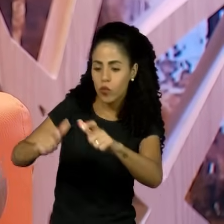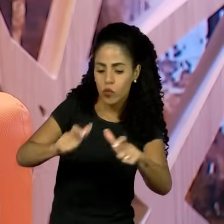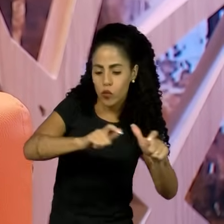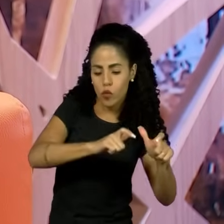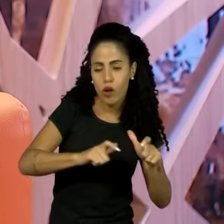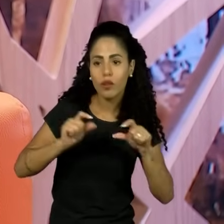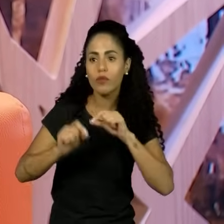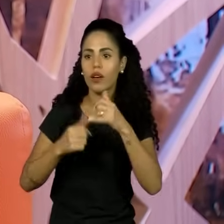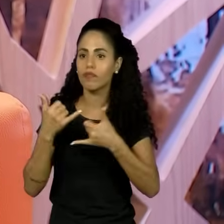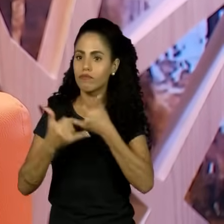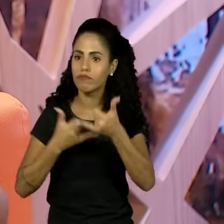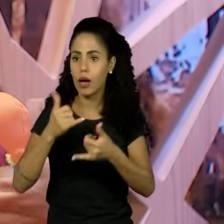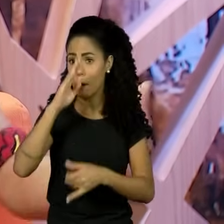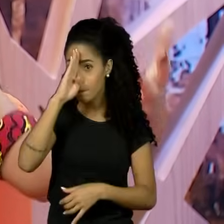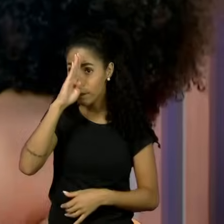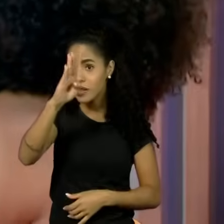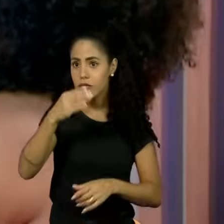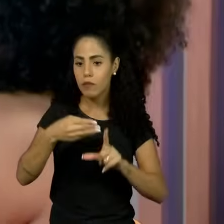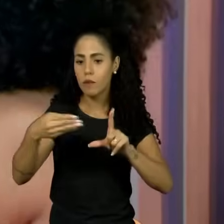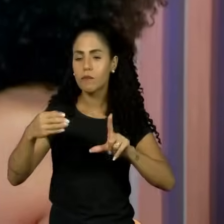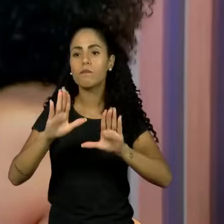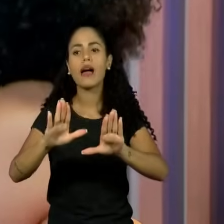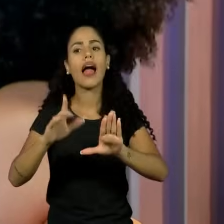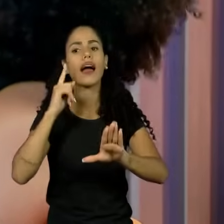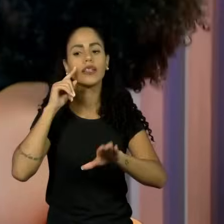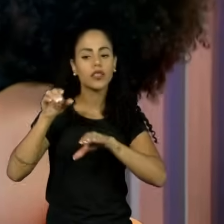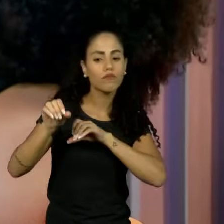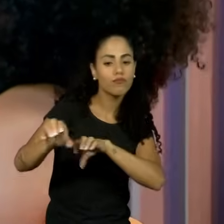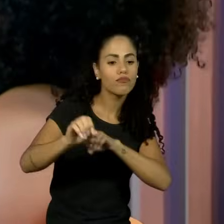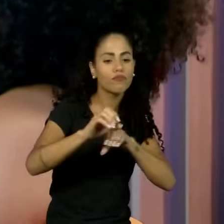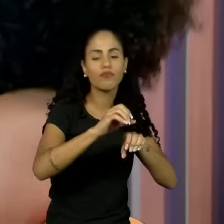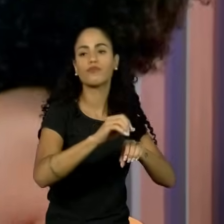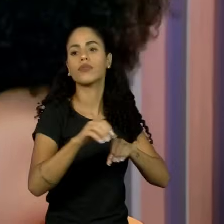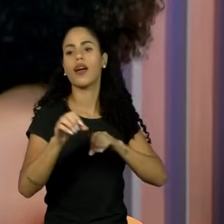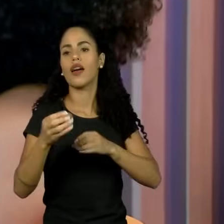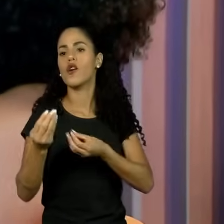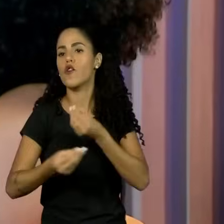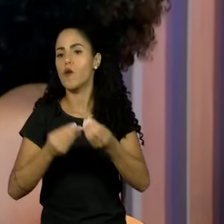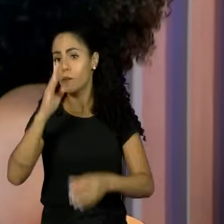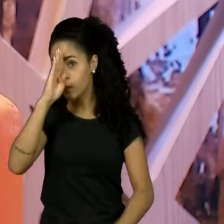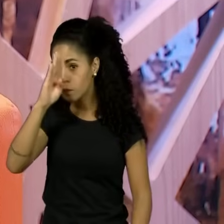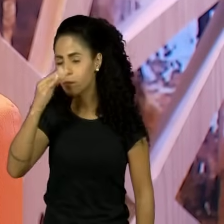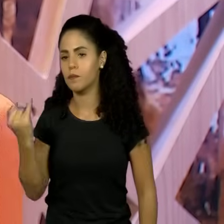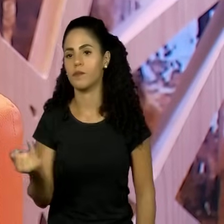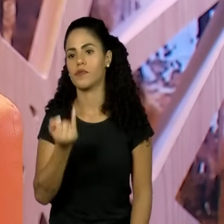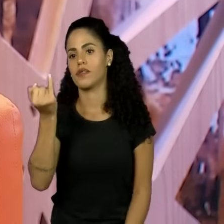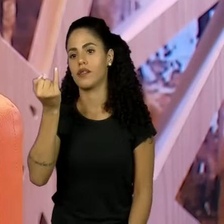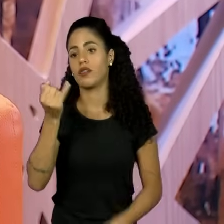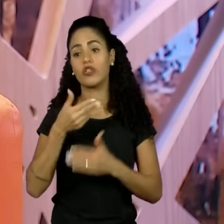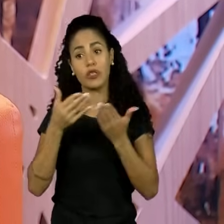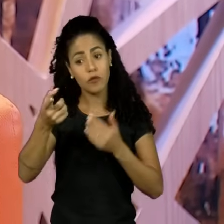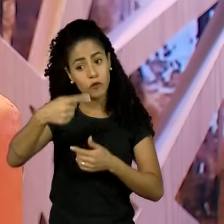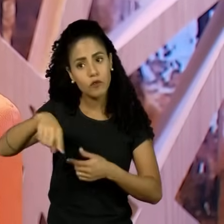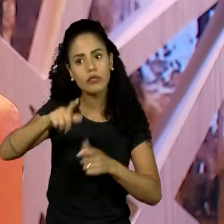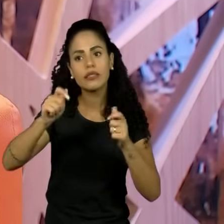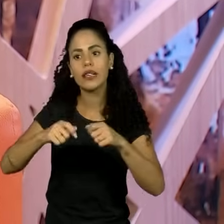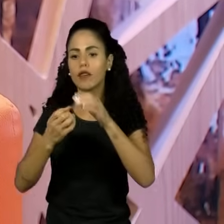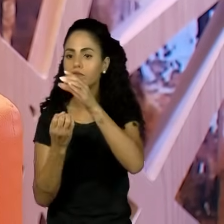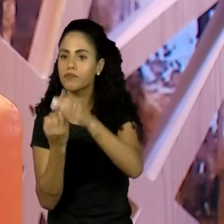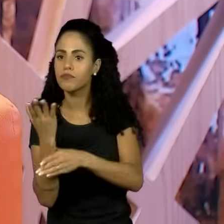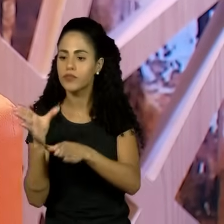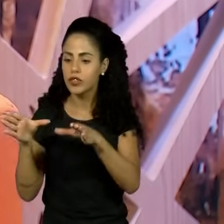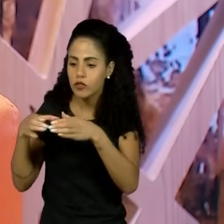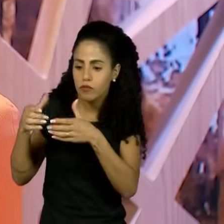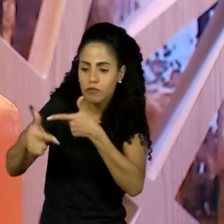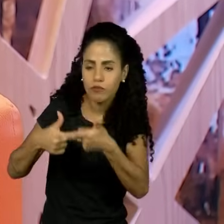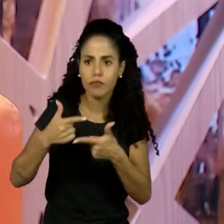em que o jogo é a mídia principal, mas a mediação educativa é o foco do trabalho. Então, você pode desenvolver trabalho em